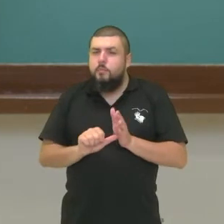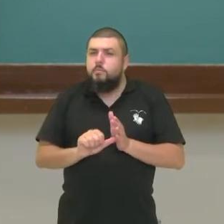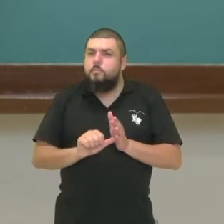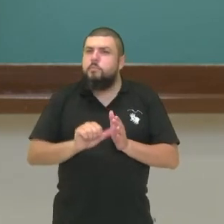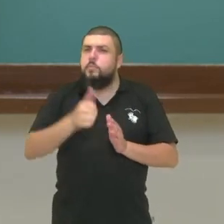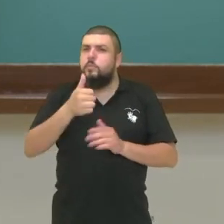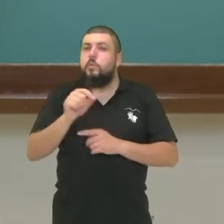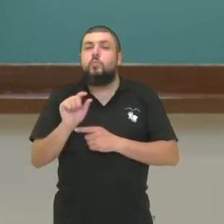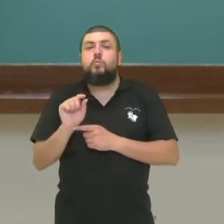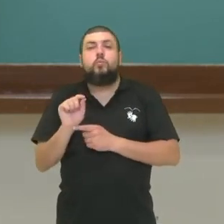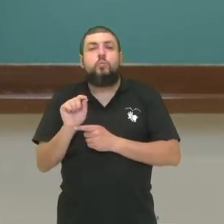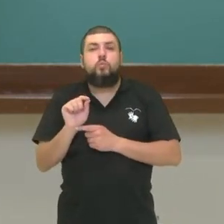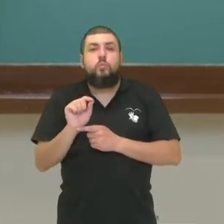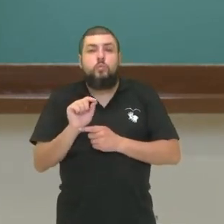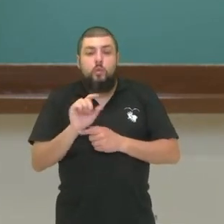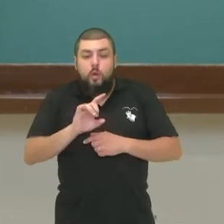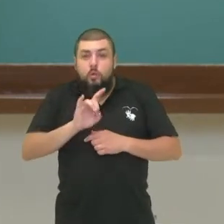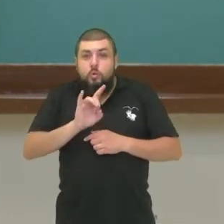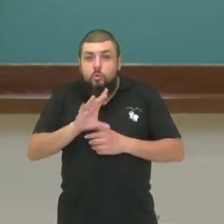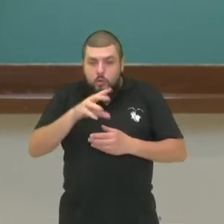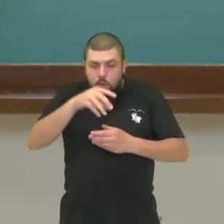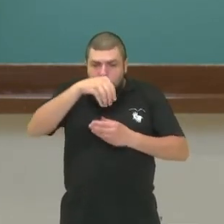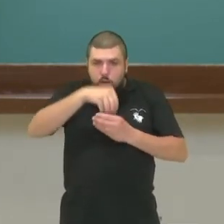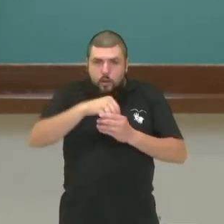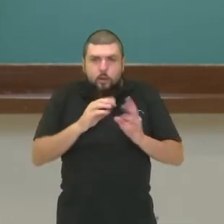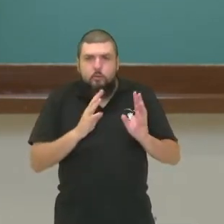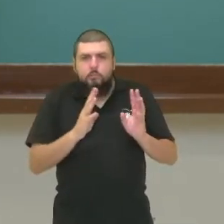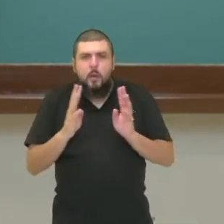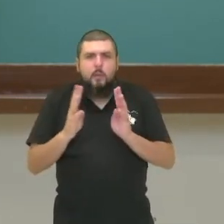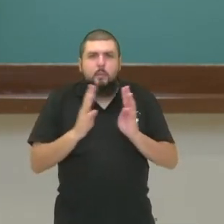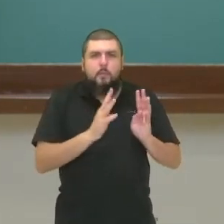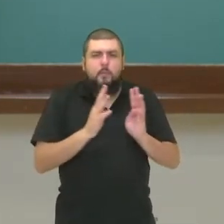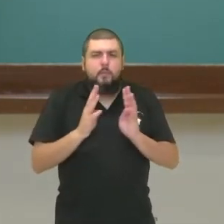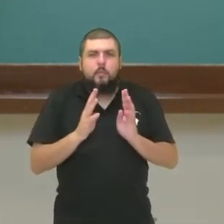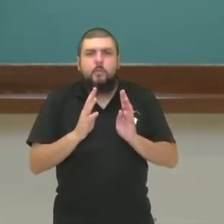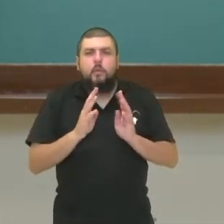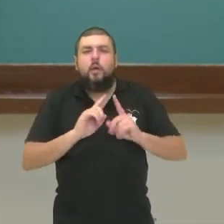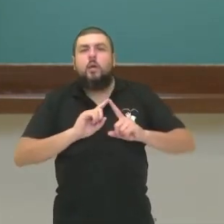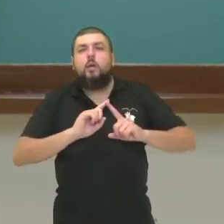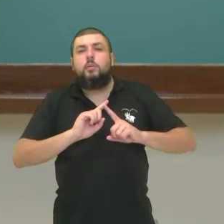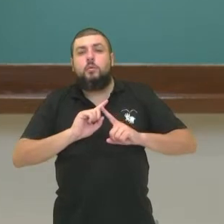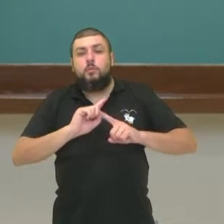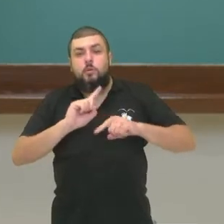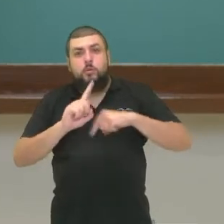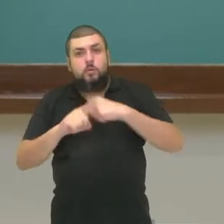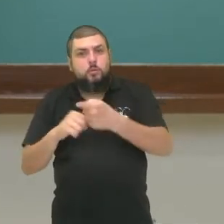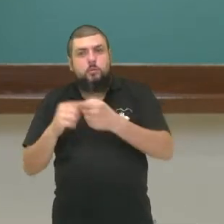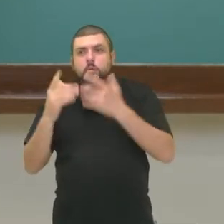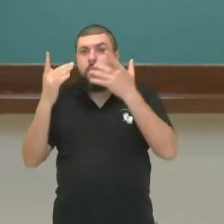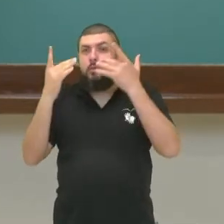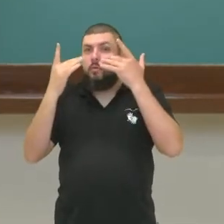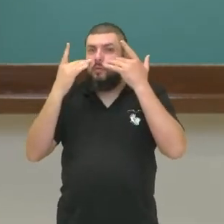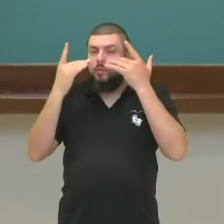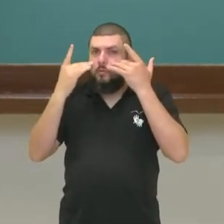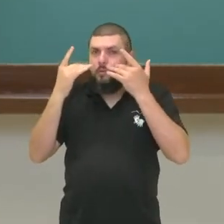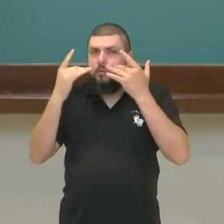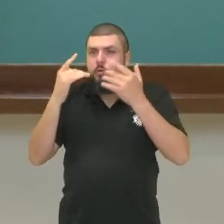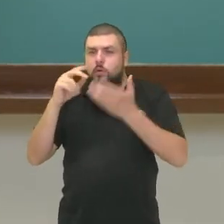social no salão, onde todo mundo dançava, e vai subir no palco, onde a gente vai ter